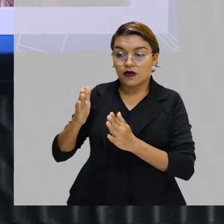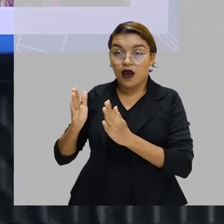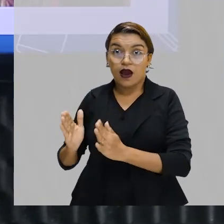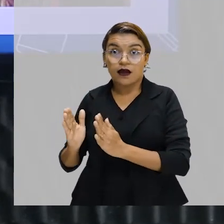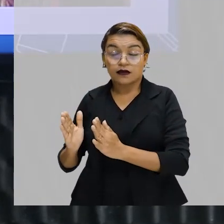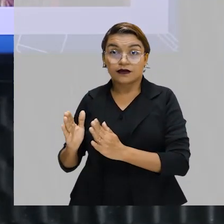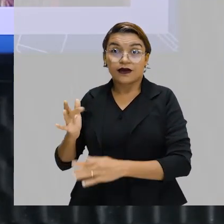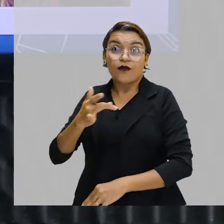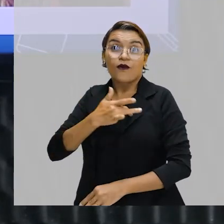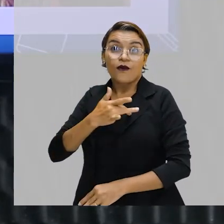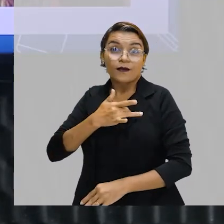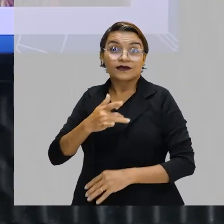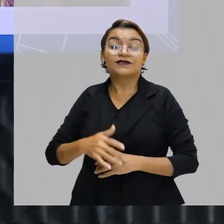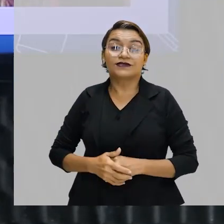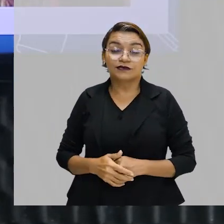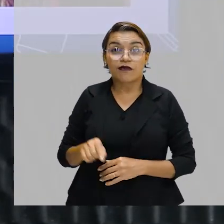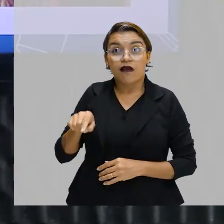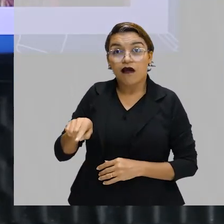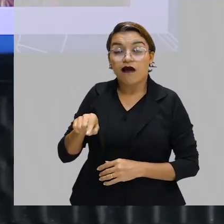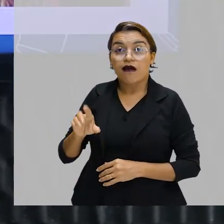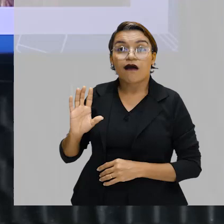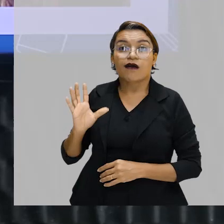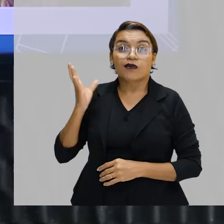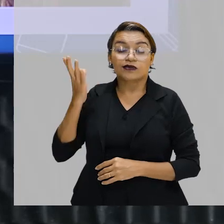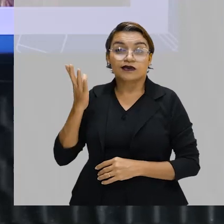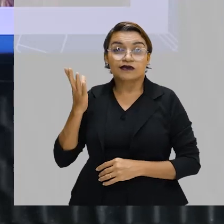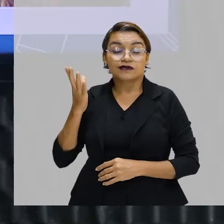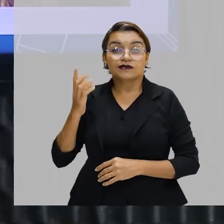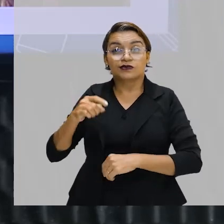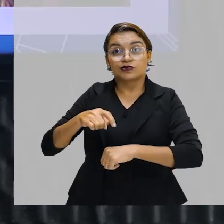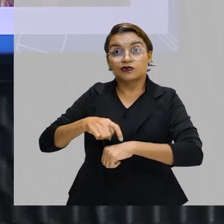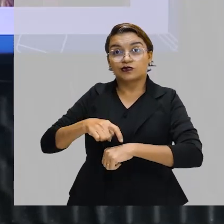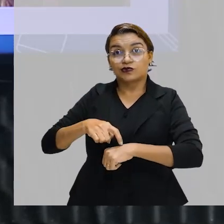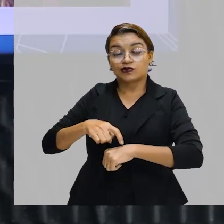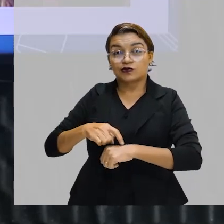como é que eu vou dizer? Ele acontece na época